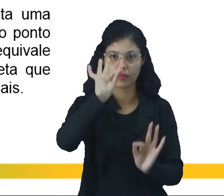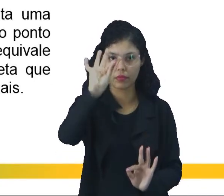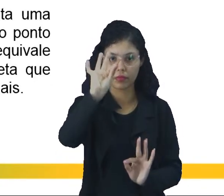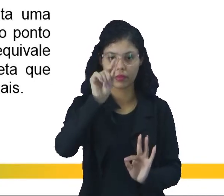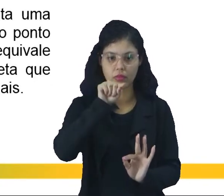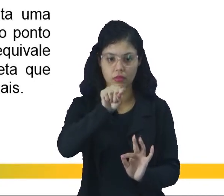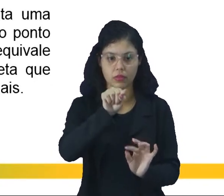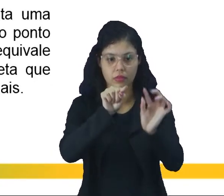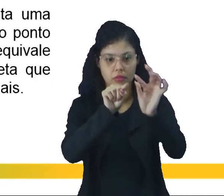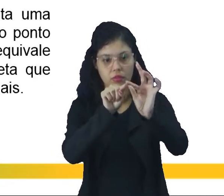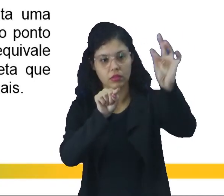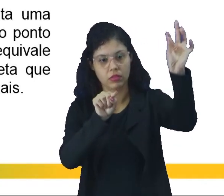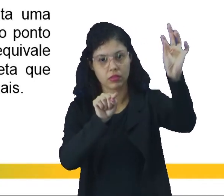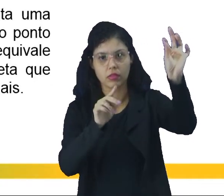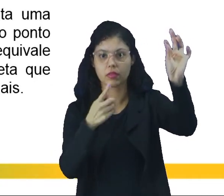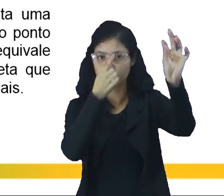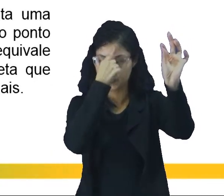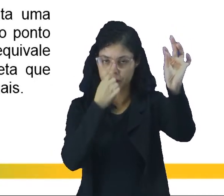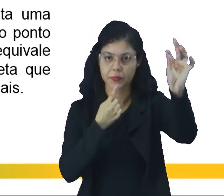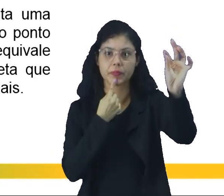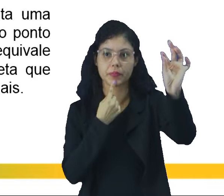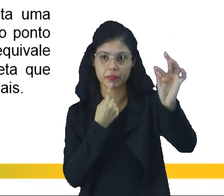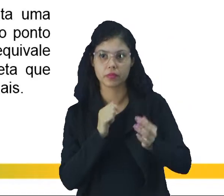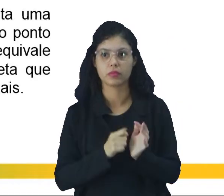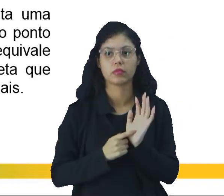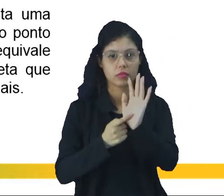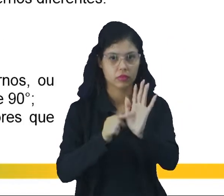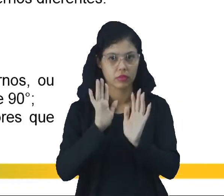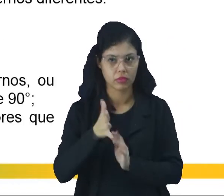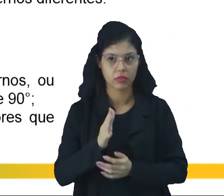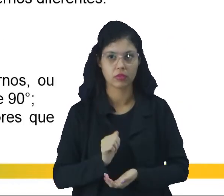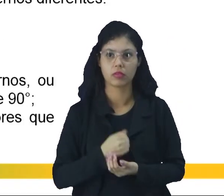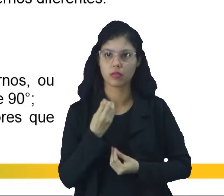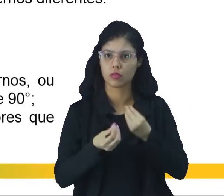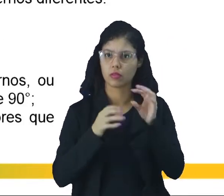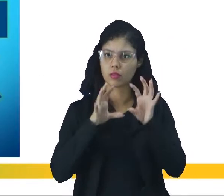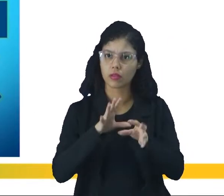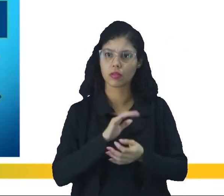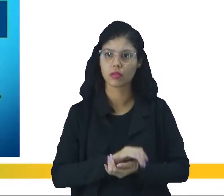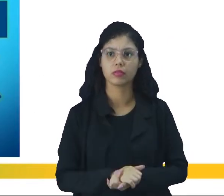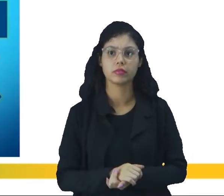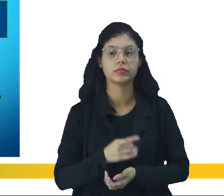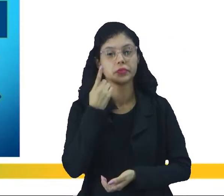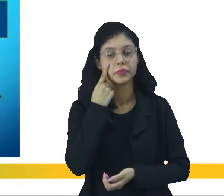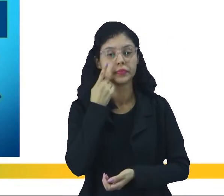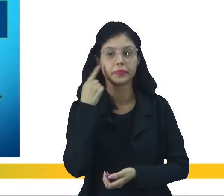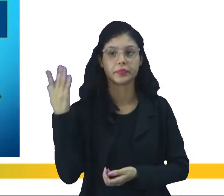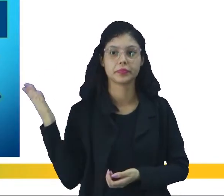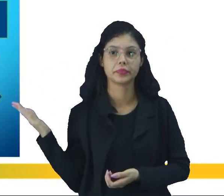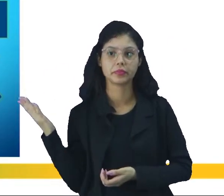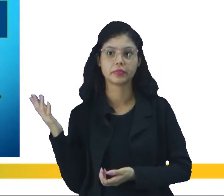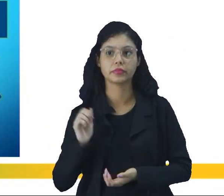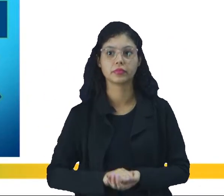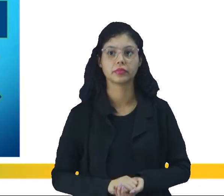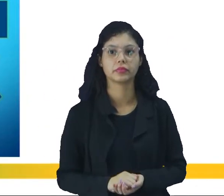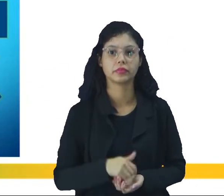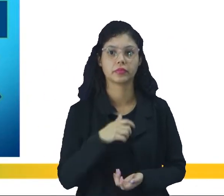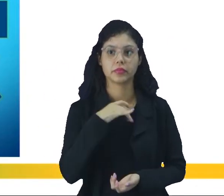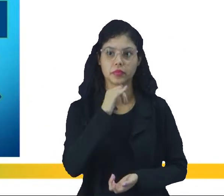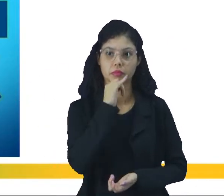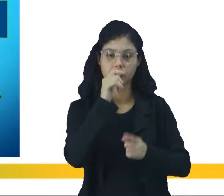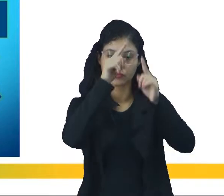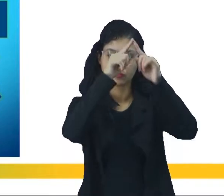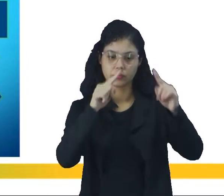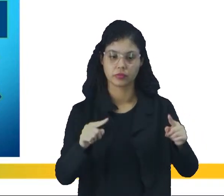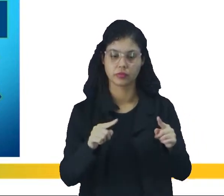entre o ponto central da figura e uma das extremidades. Vamos já mostrar. Como assim? Se você viu aqui, ó, aqui eu tenho um exemplo